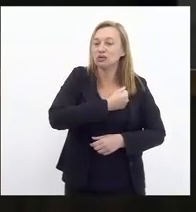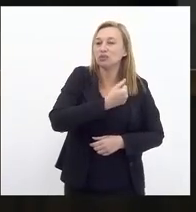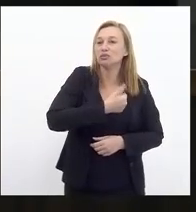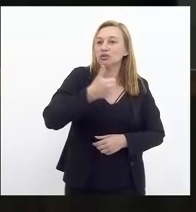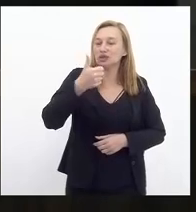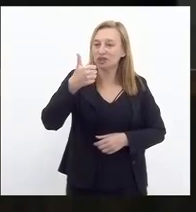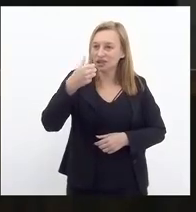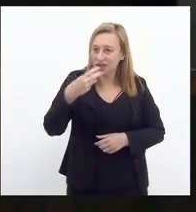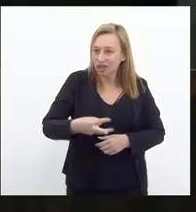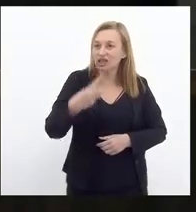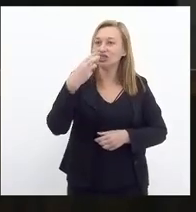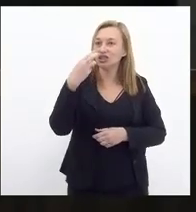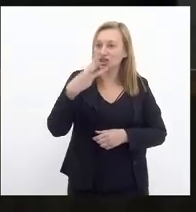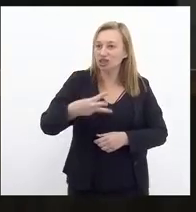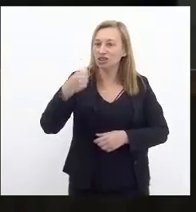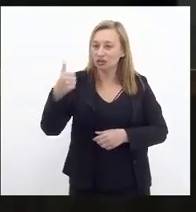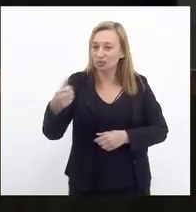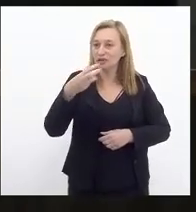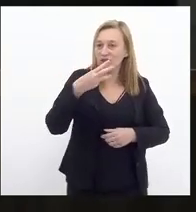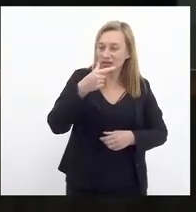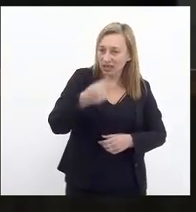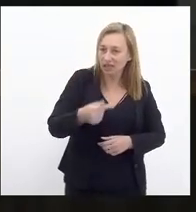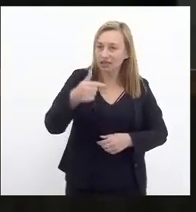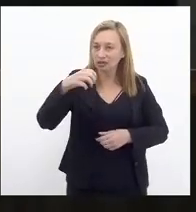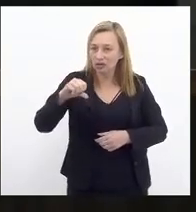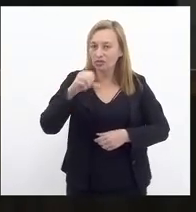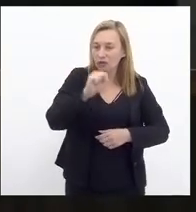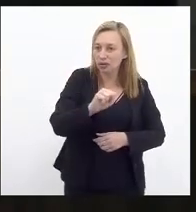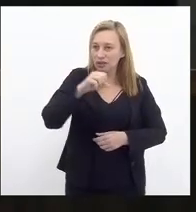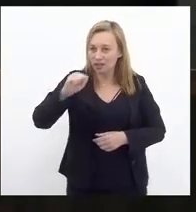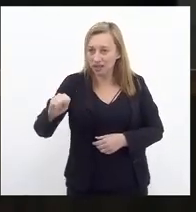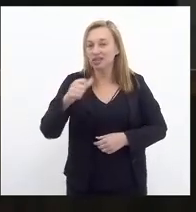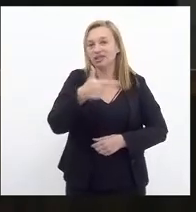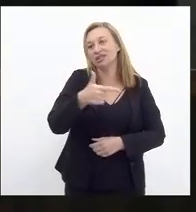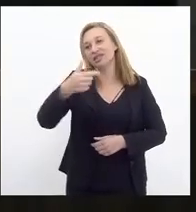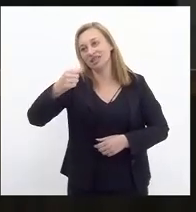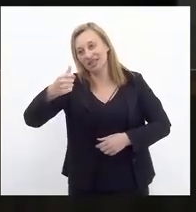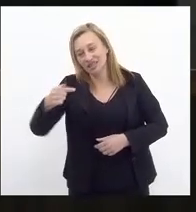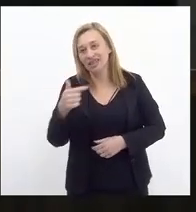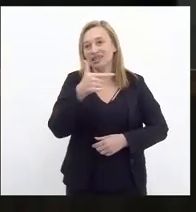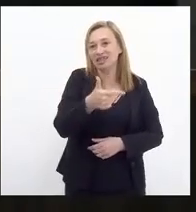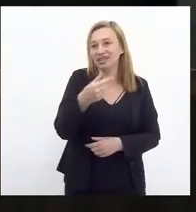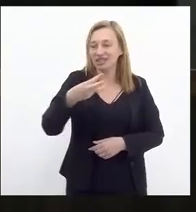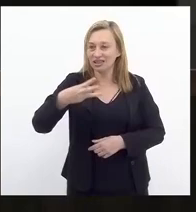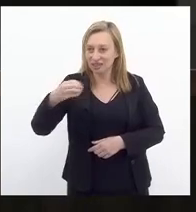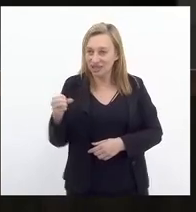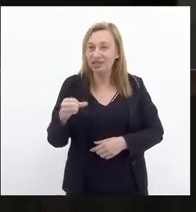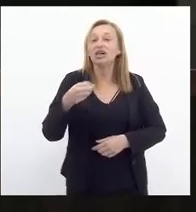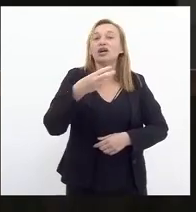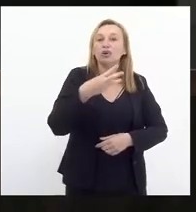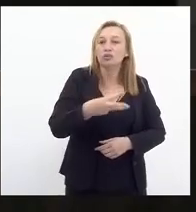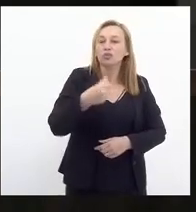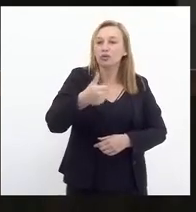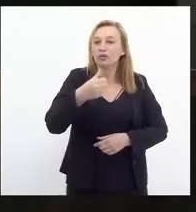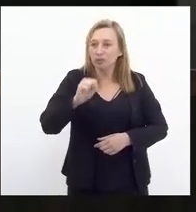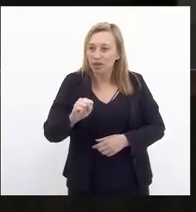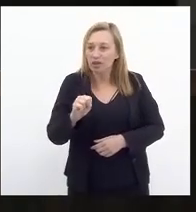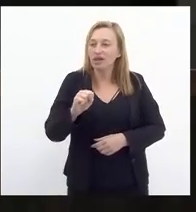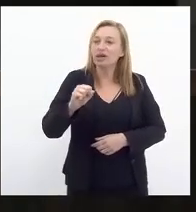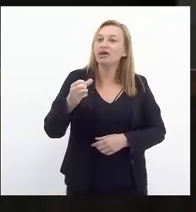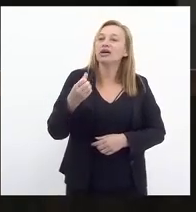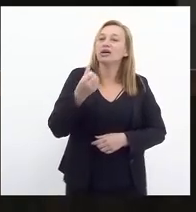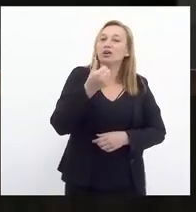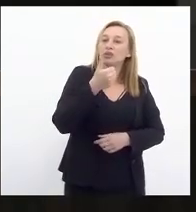31 32 33 7988 1117-33 8188